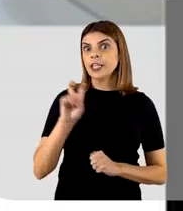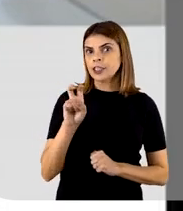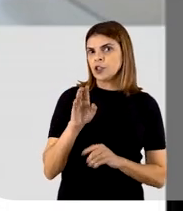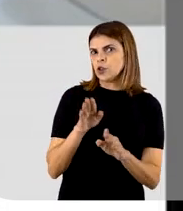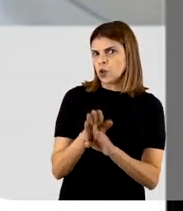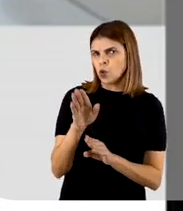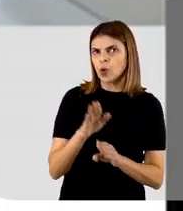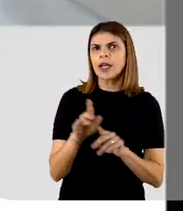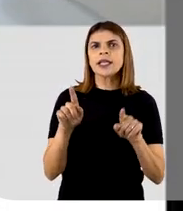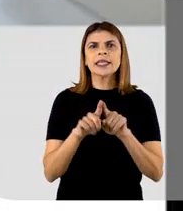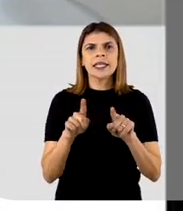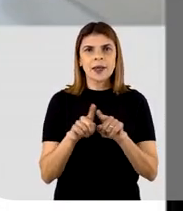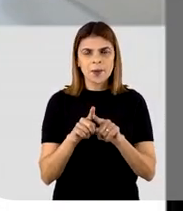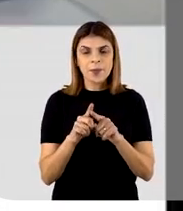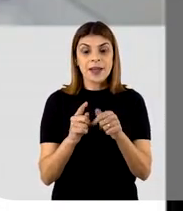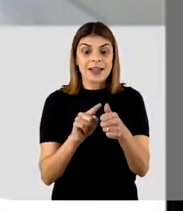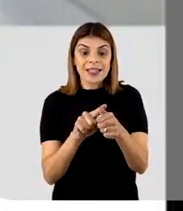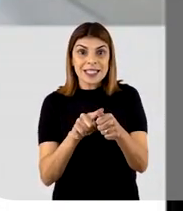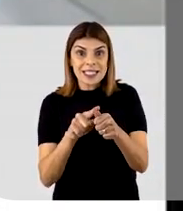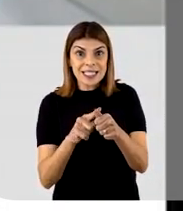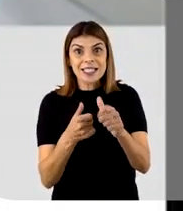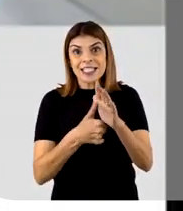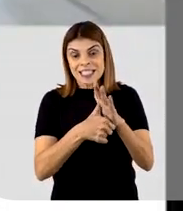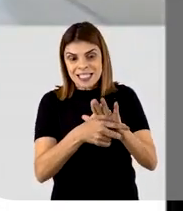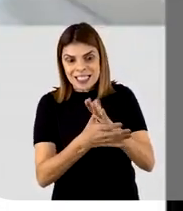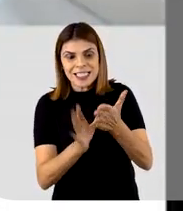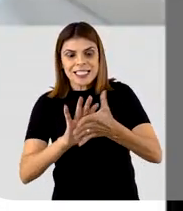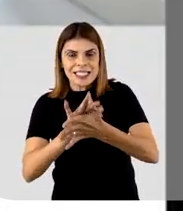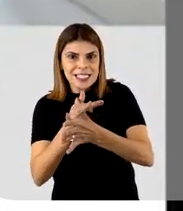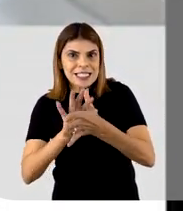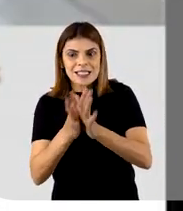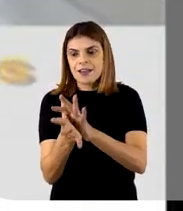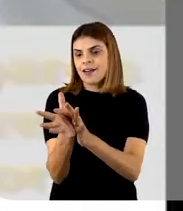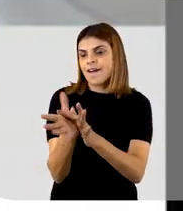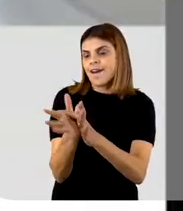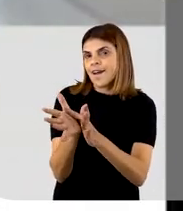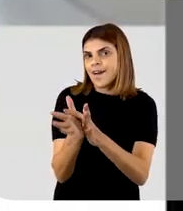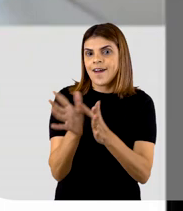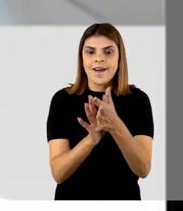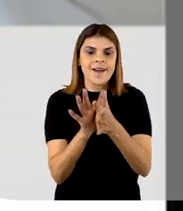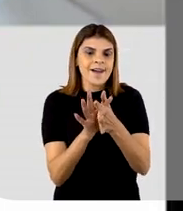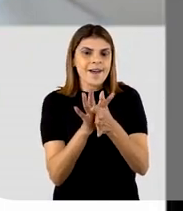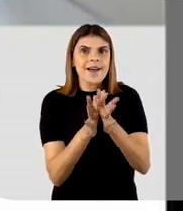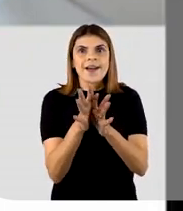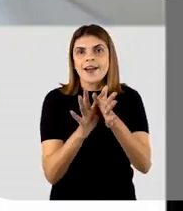Quinto passo, agora esfregue o polegar e esse espaço que tem entre o dedo indicador.